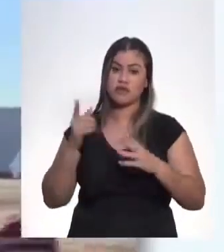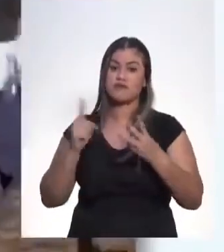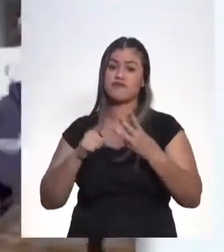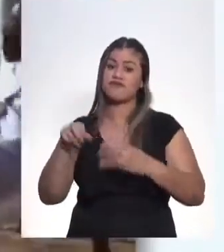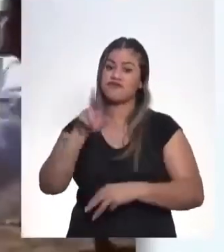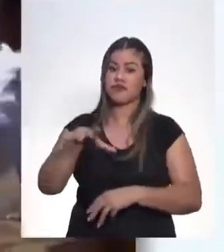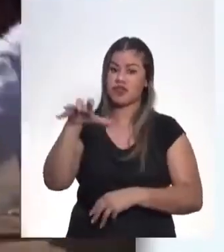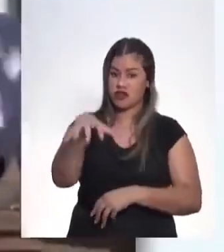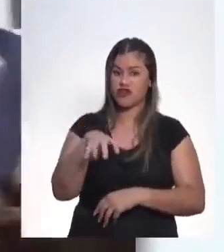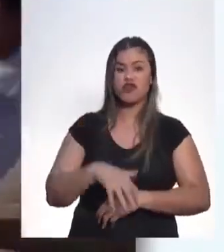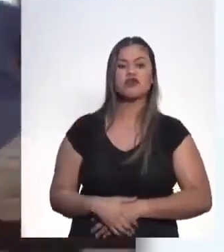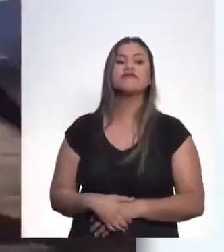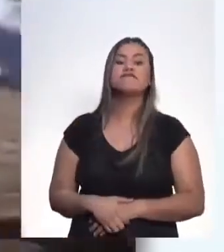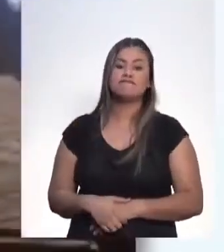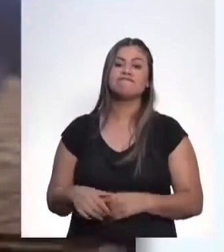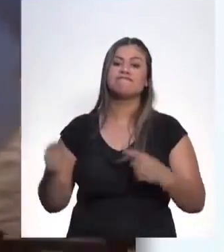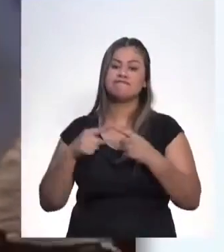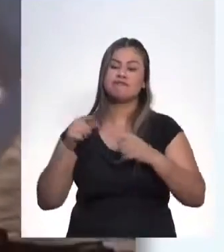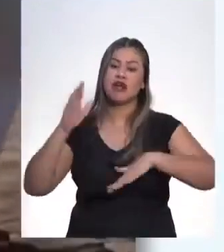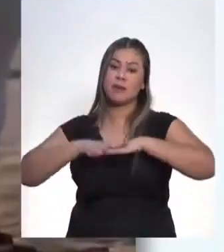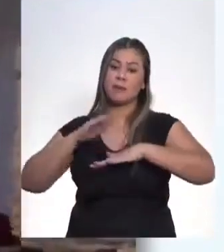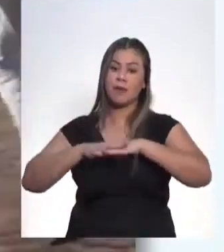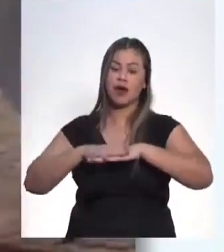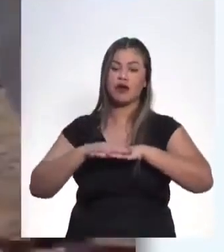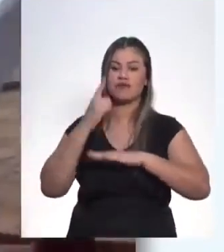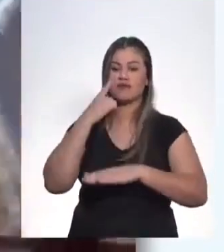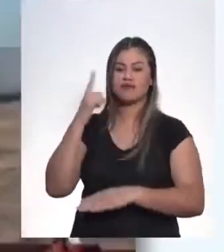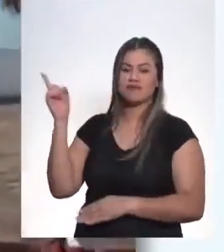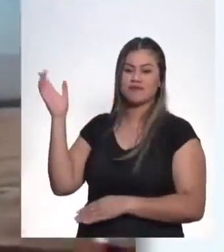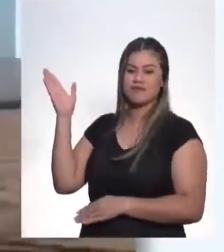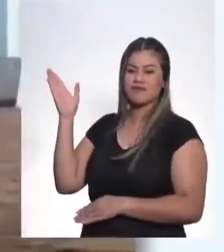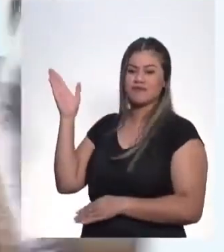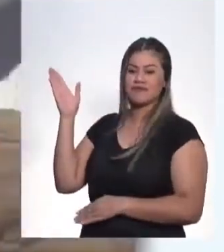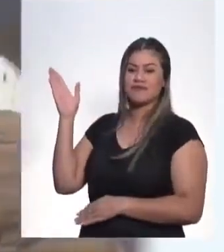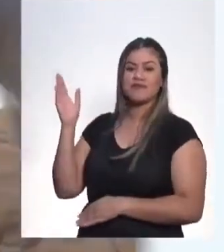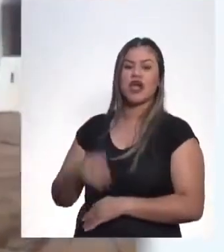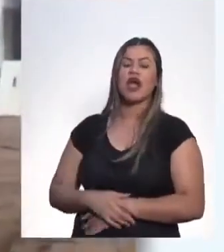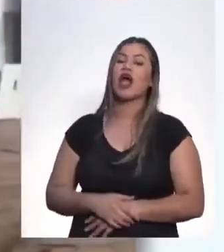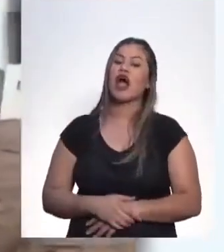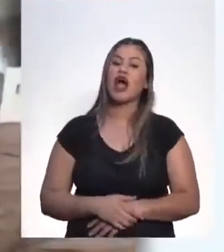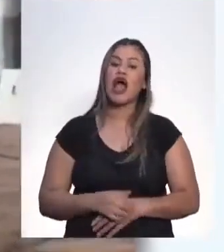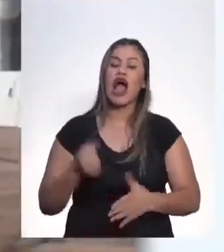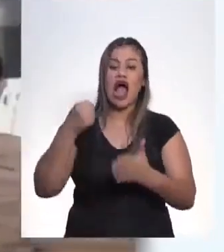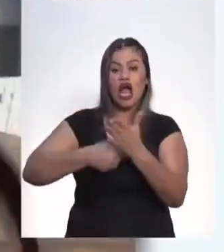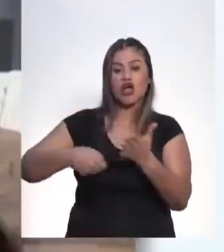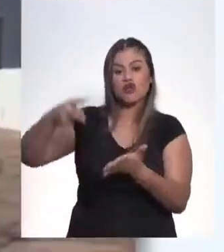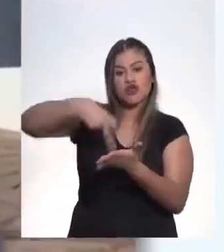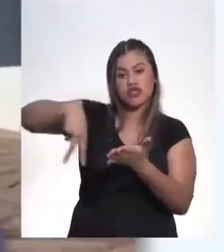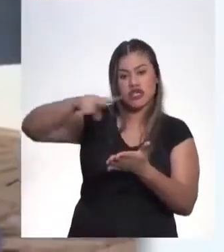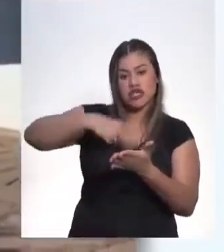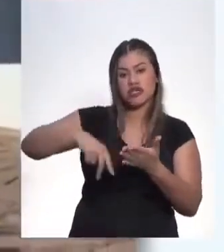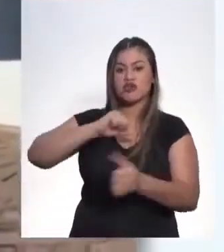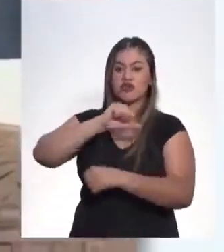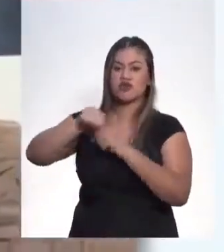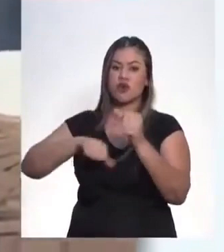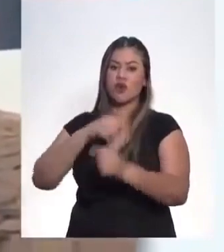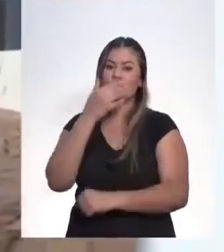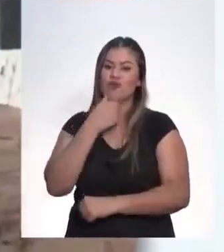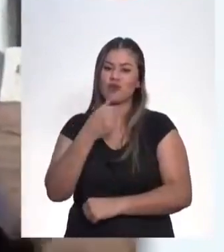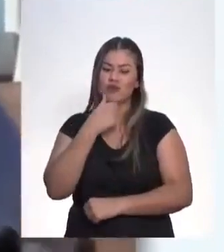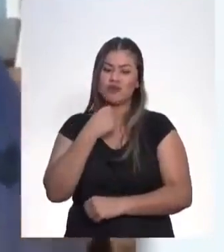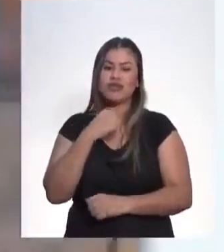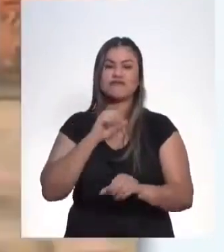regional. Tonho Matéria é um dos praticantes desta última modalidade. Foi a luta dançada que mudou a vida do mestre,